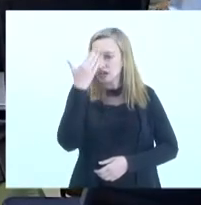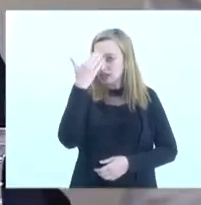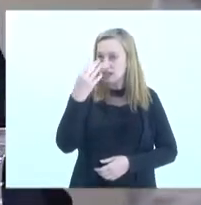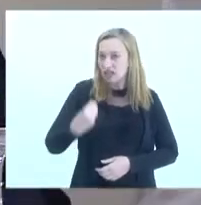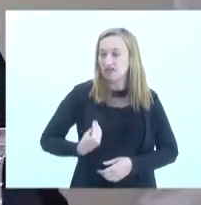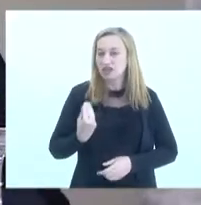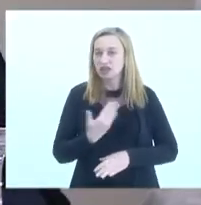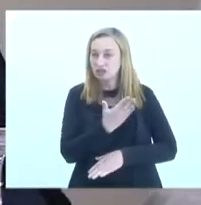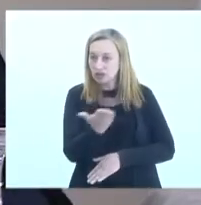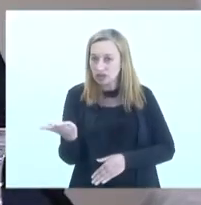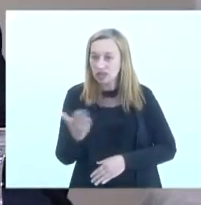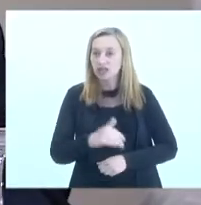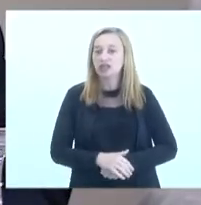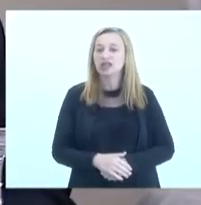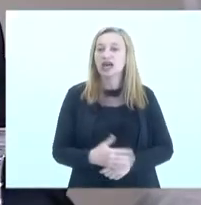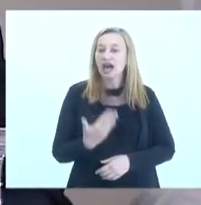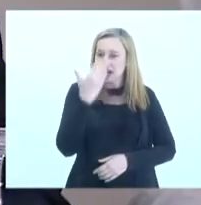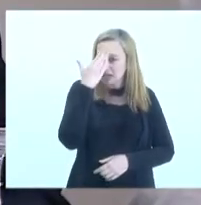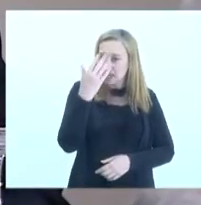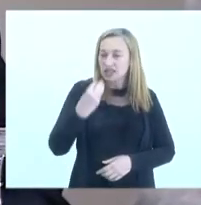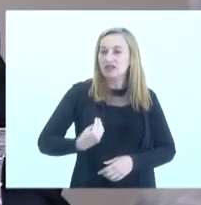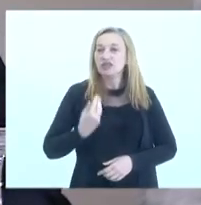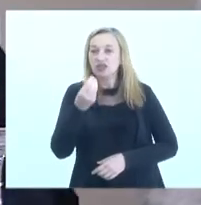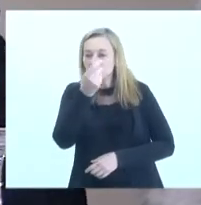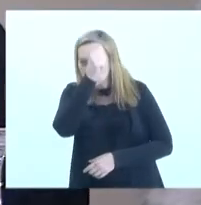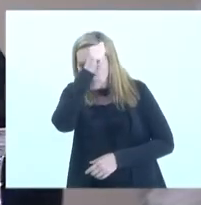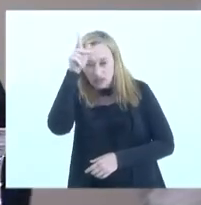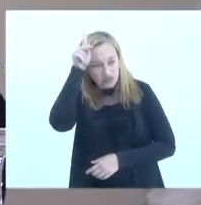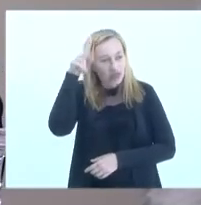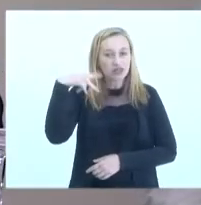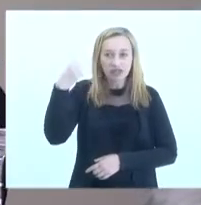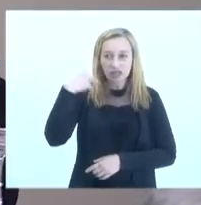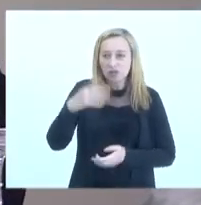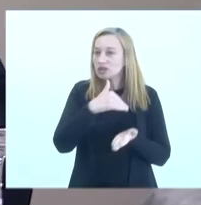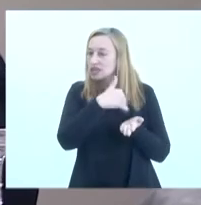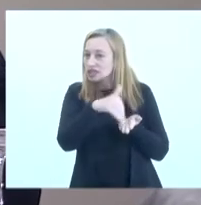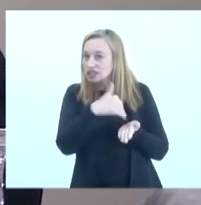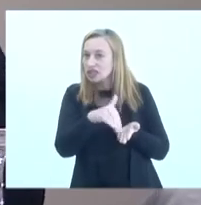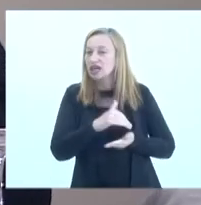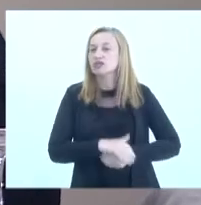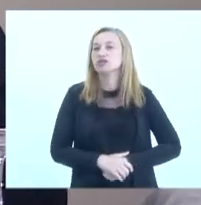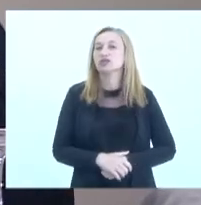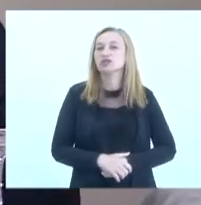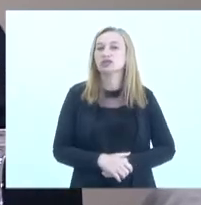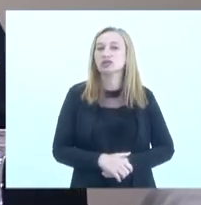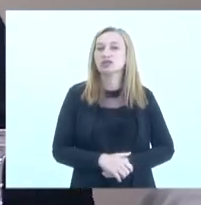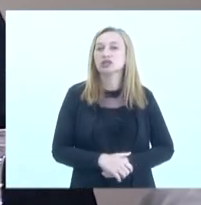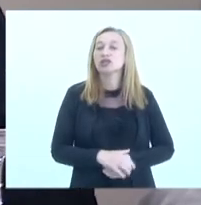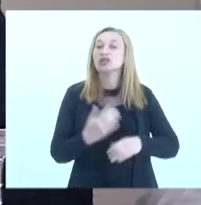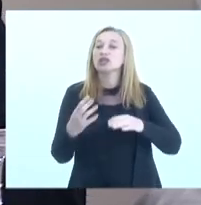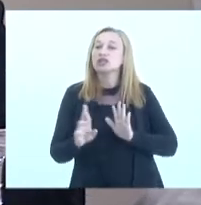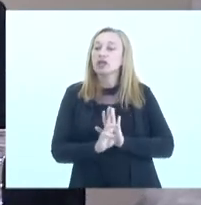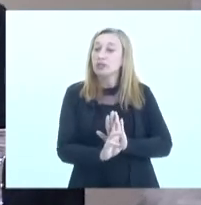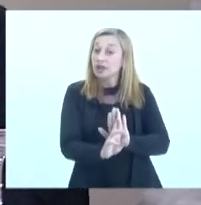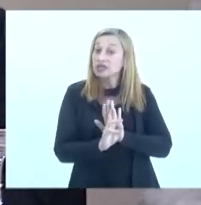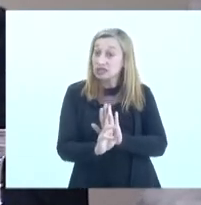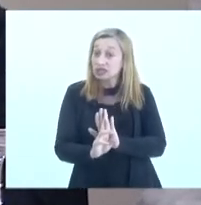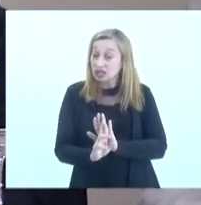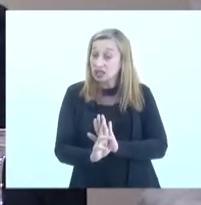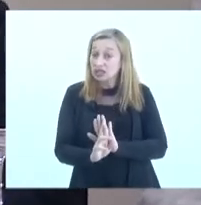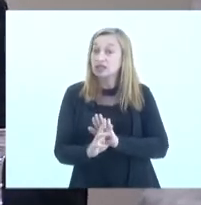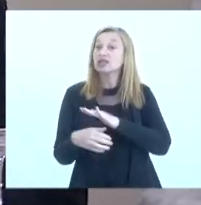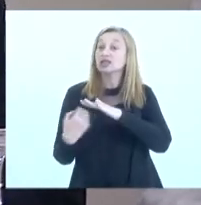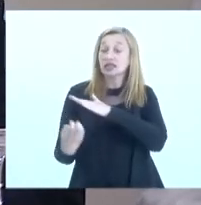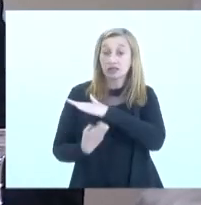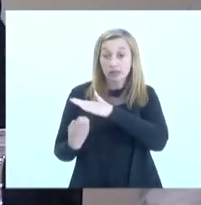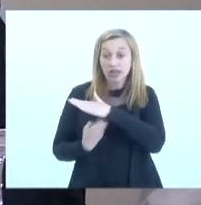de todos, agradecer a presença dos prefeitos, vereadores, secretários, das entidades, dos representantes das